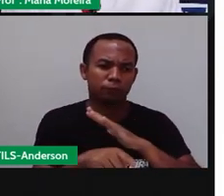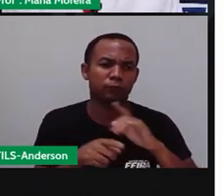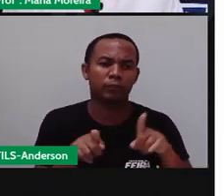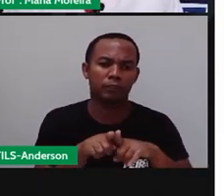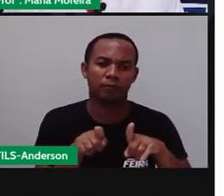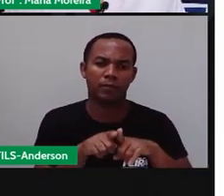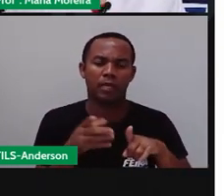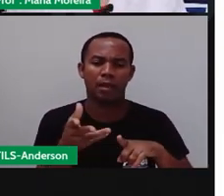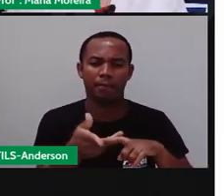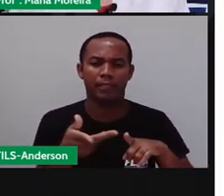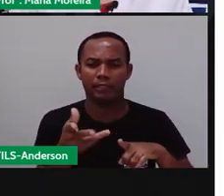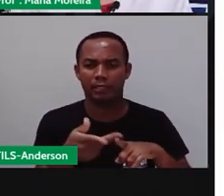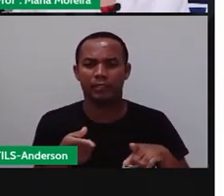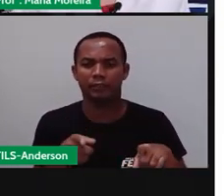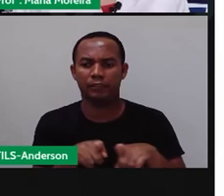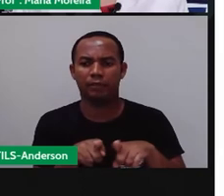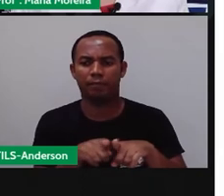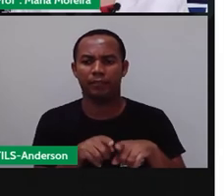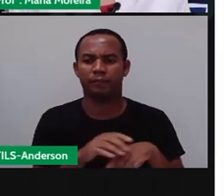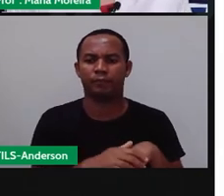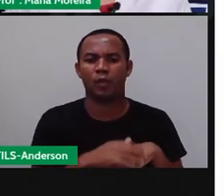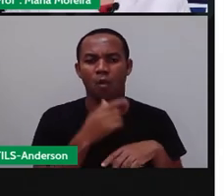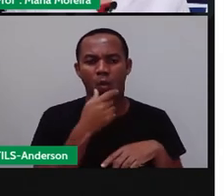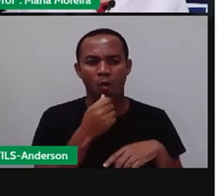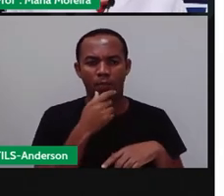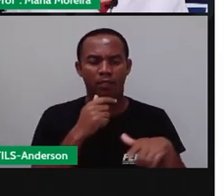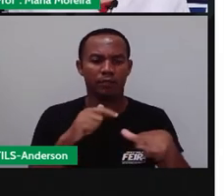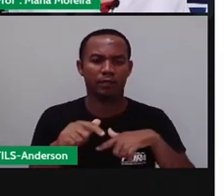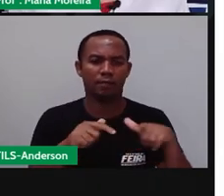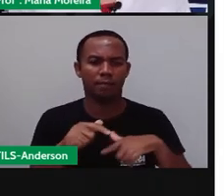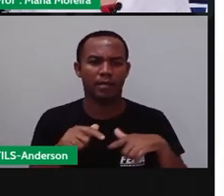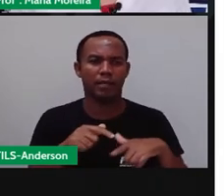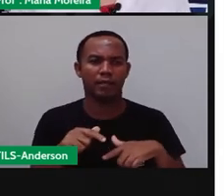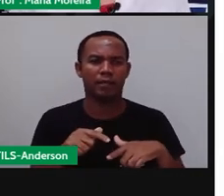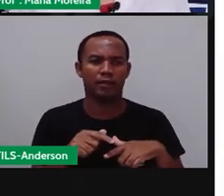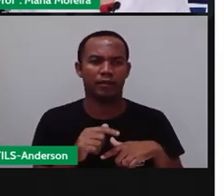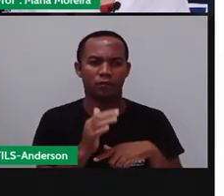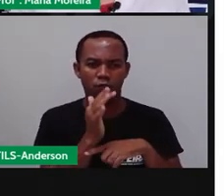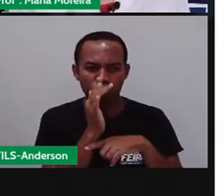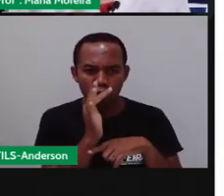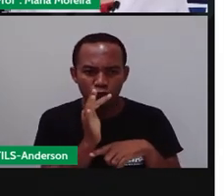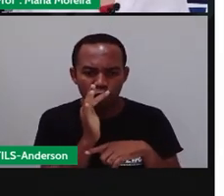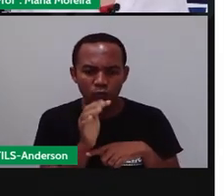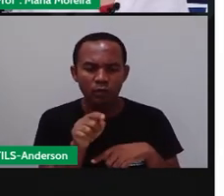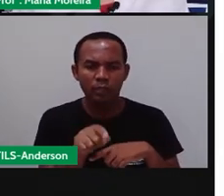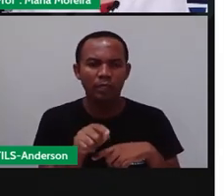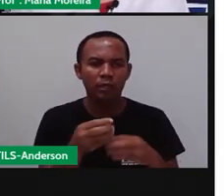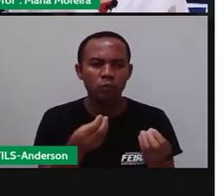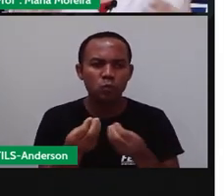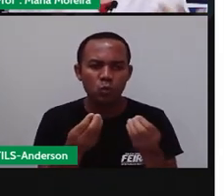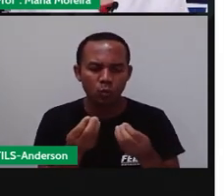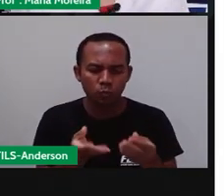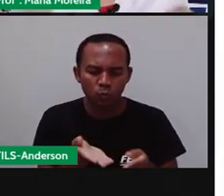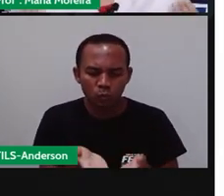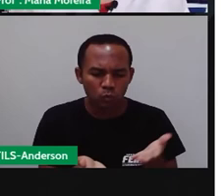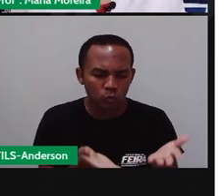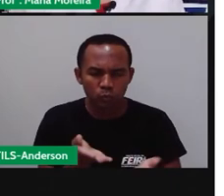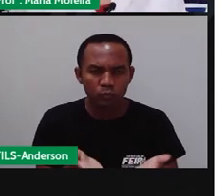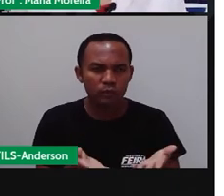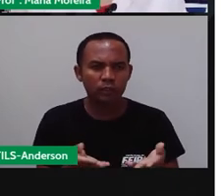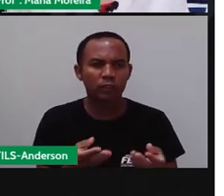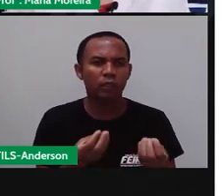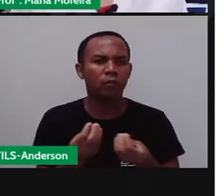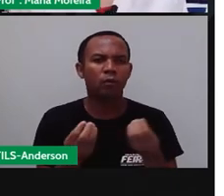habilidades práticas, sim. Por exemplo, um jardineiro, se ele não tem conhecimento de flor, se ele não sabe sobre as flores, sobre as gramas e sobre